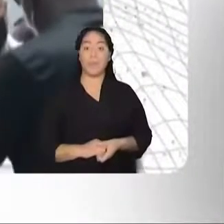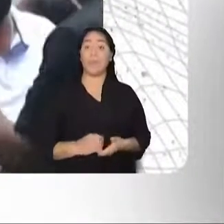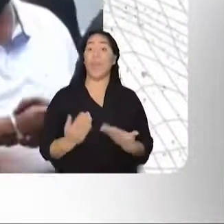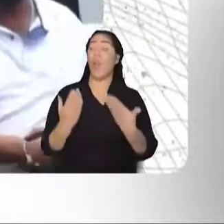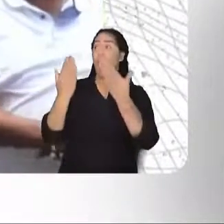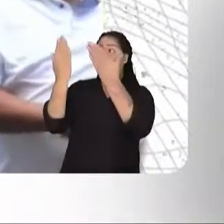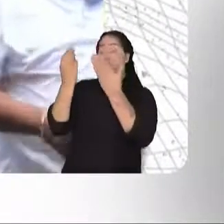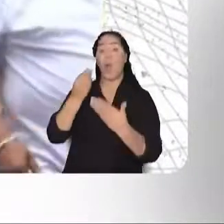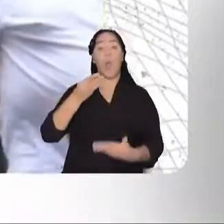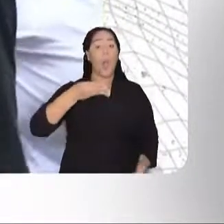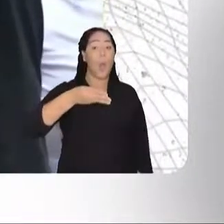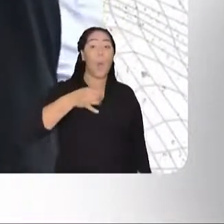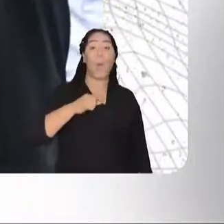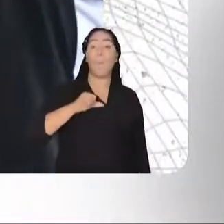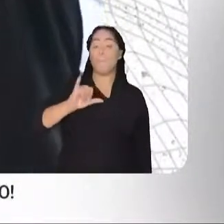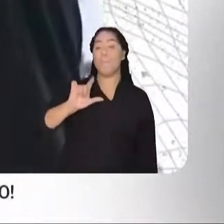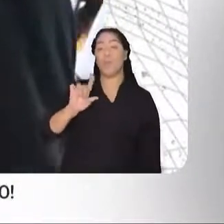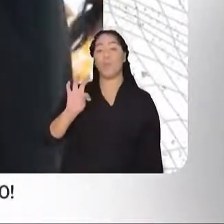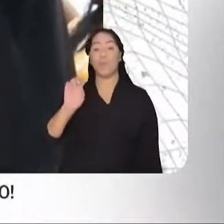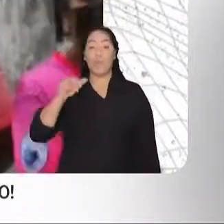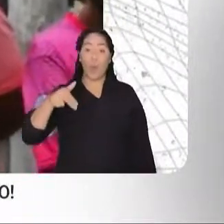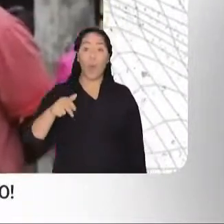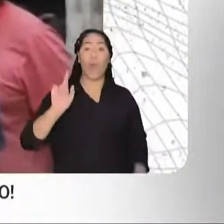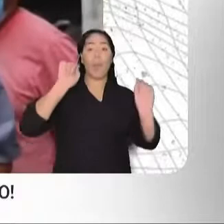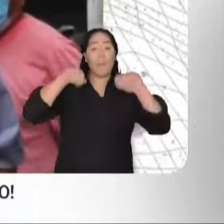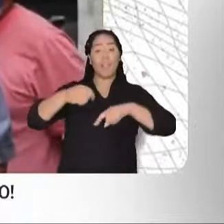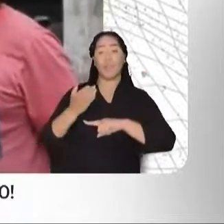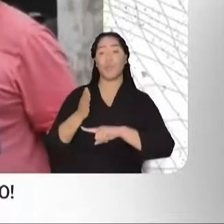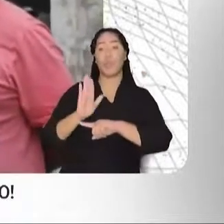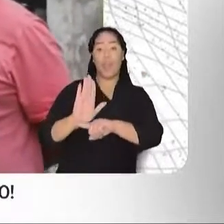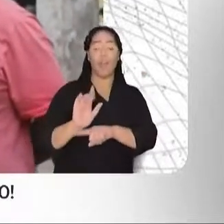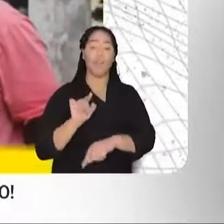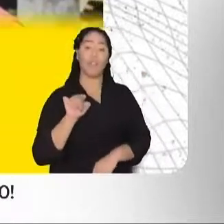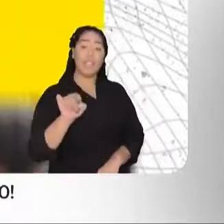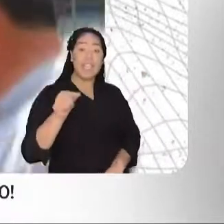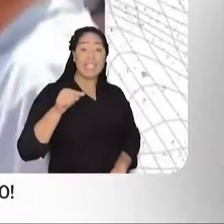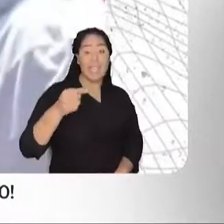Ajude Milton Leite a ajudar você. Se fala em trabalho, a gente pensa